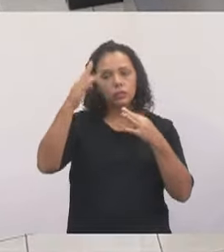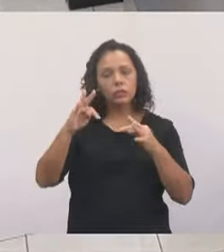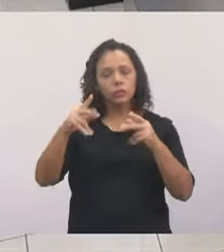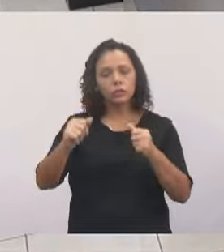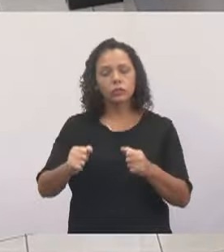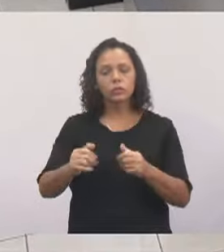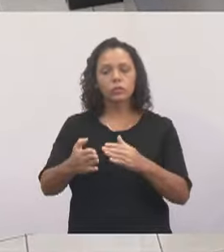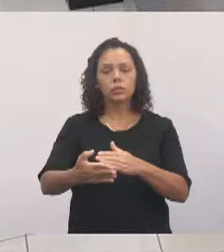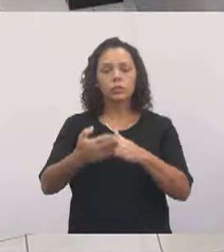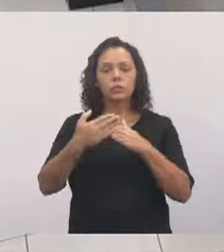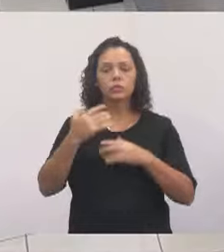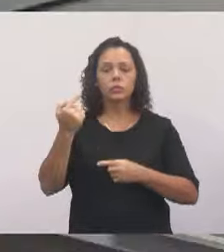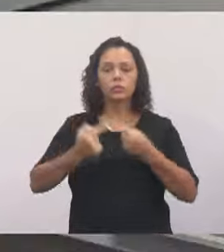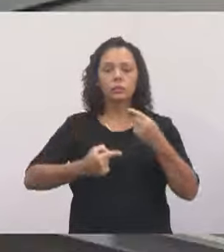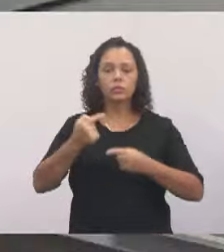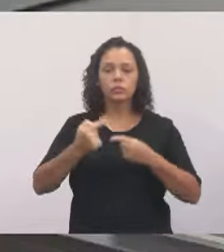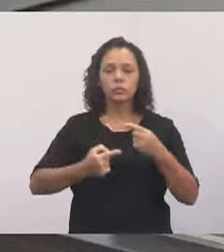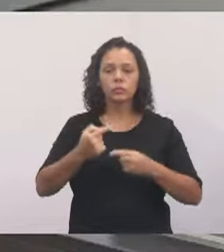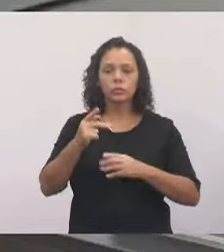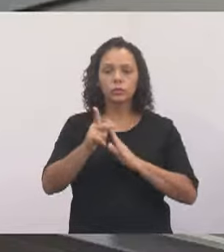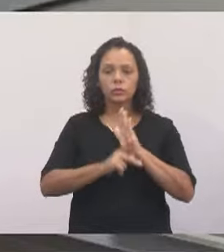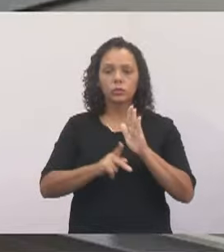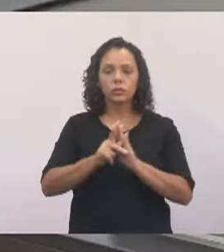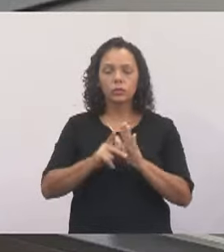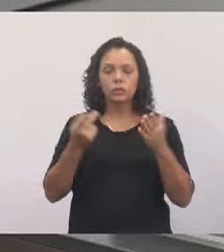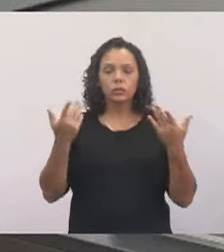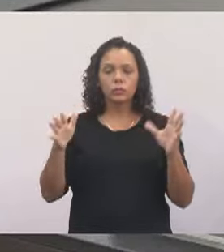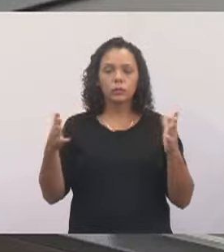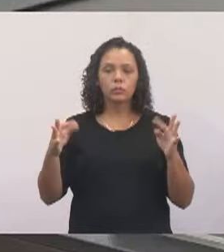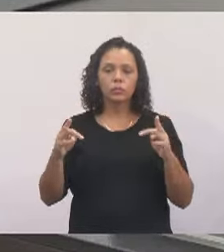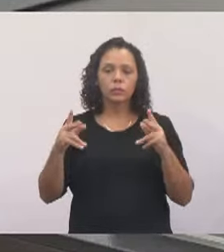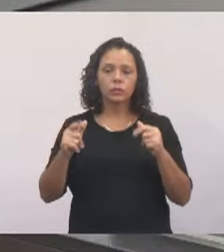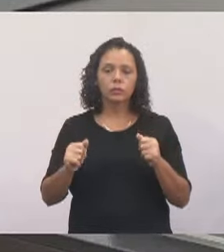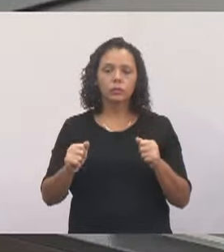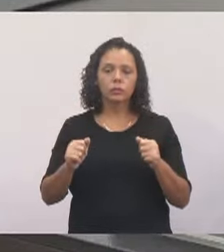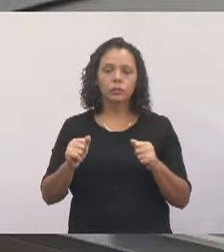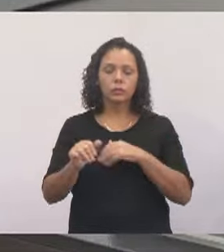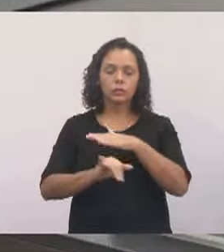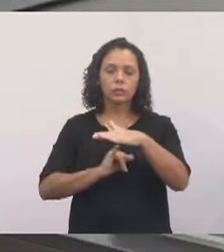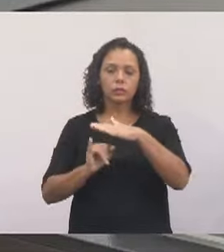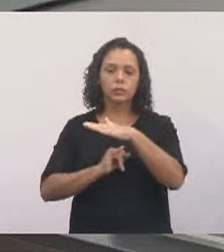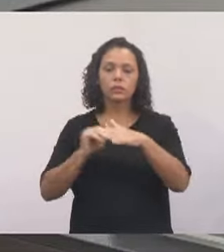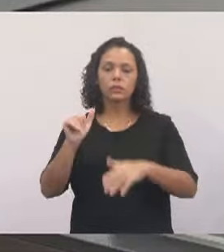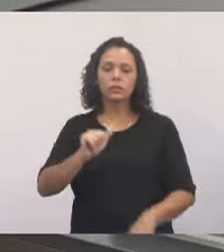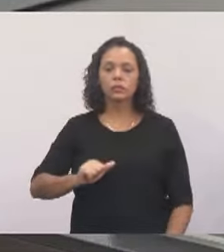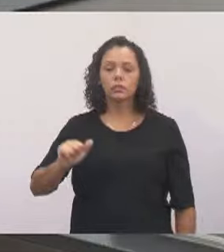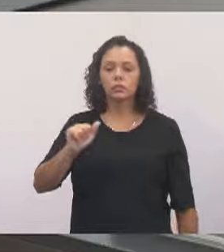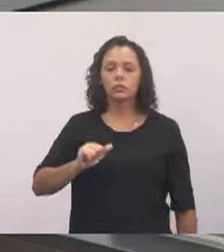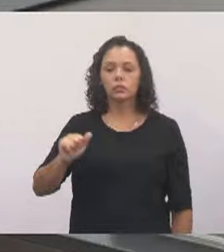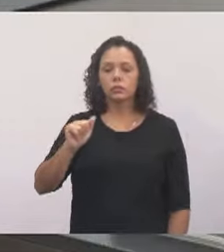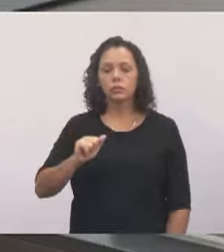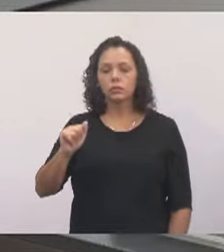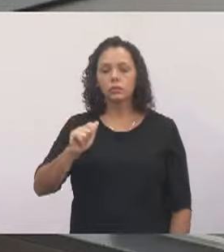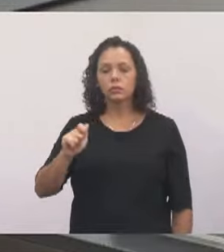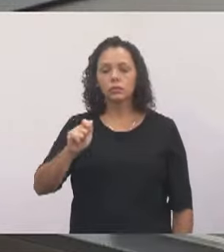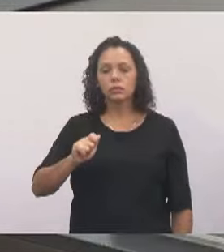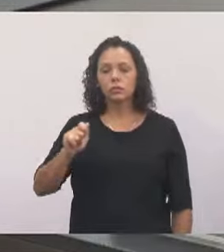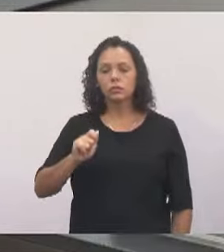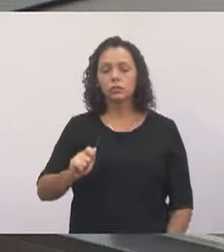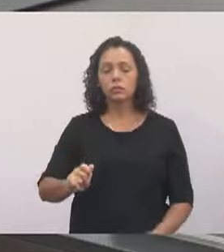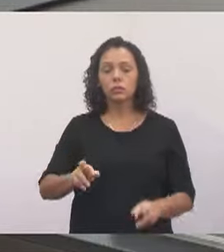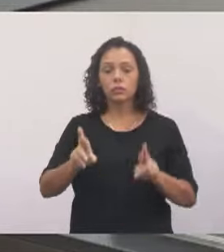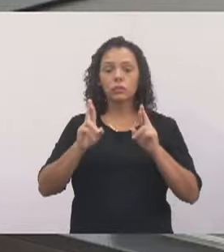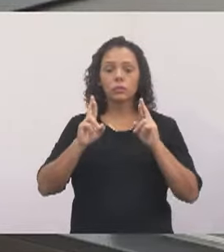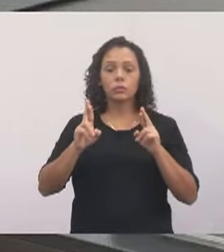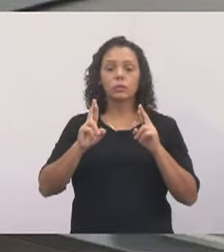pela colaboração na discussão do projeto e parabéns aí a todas as entidades, associações, e espero que com esse